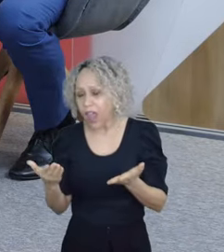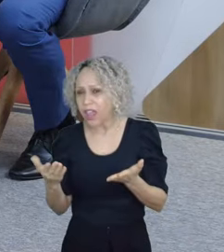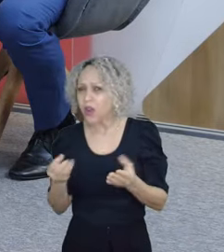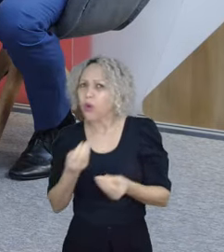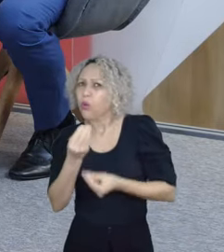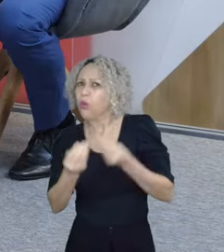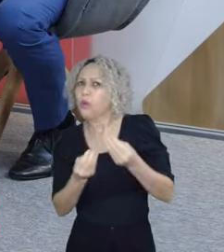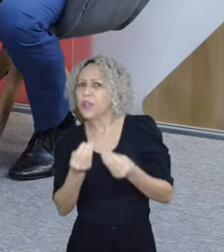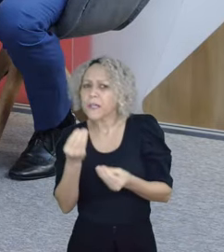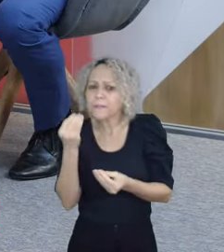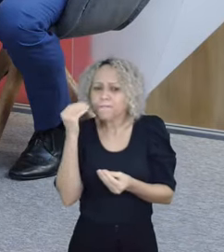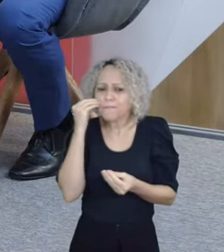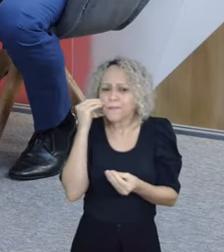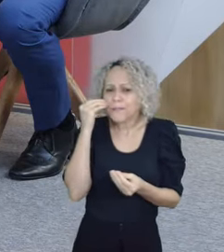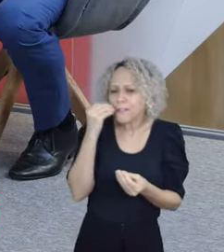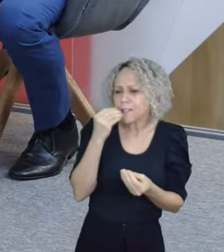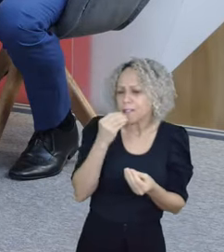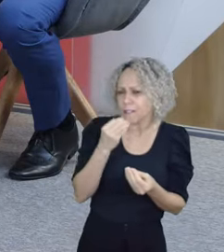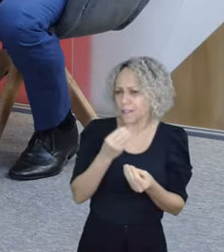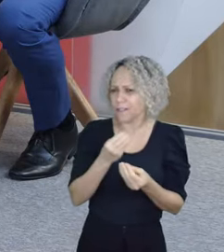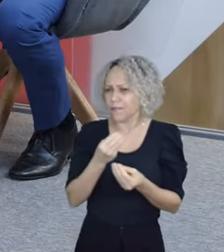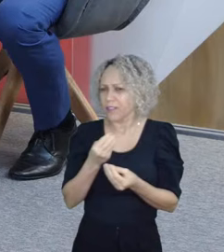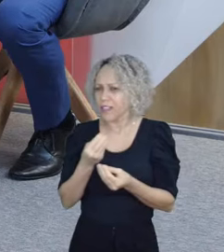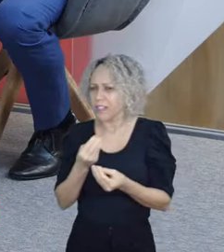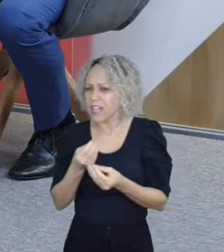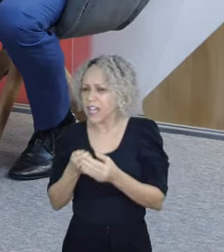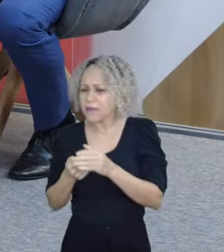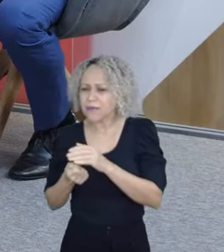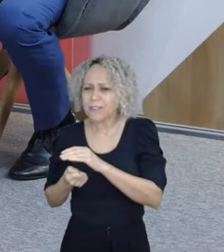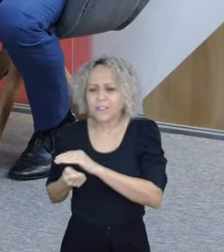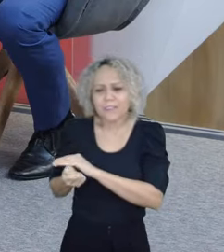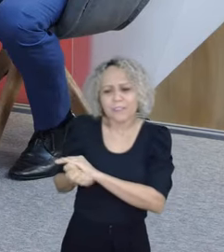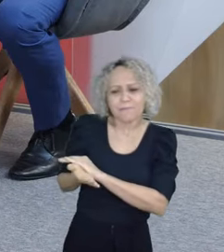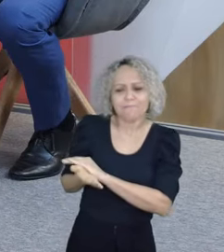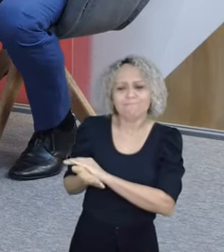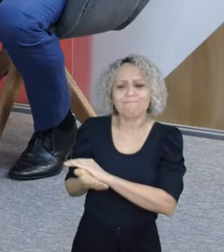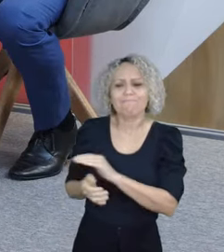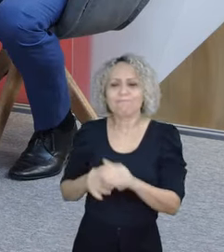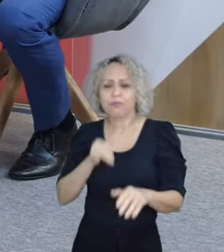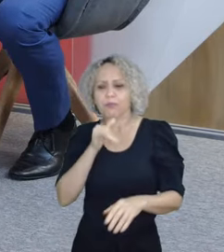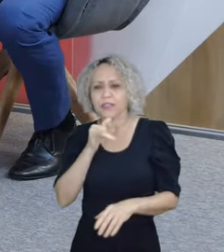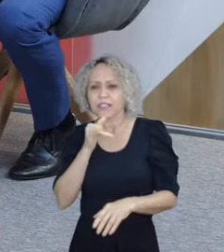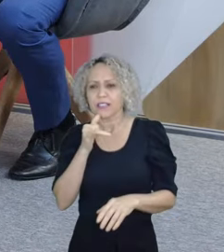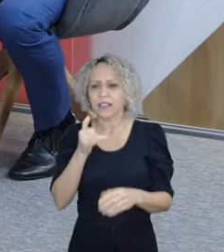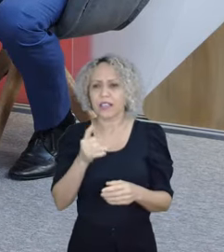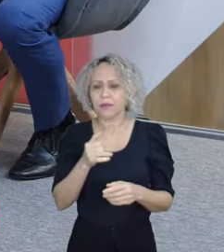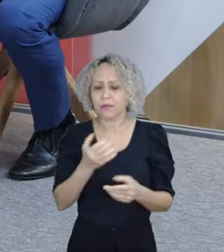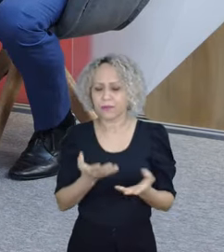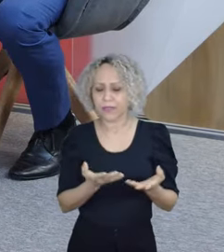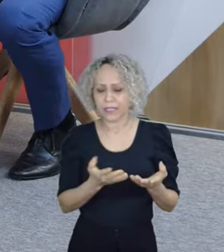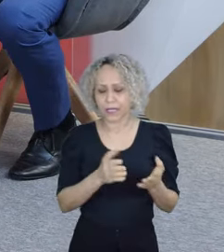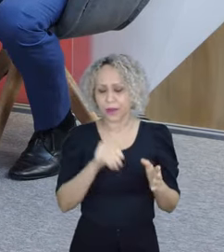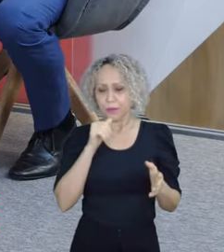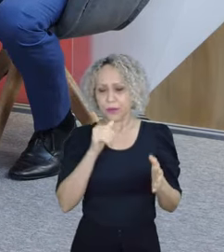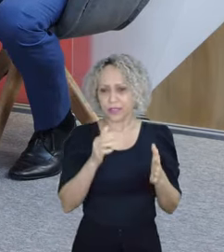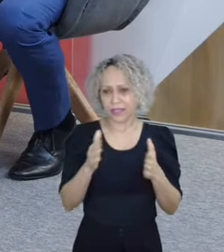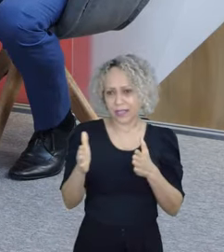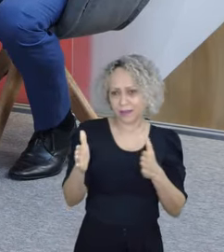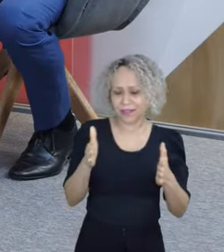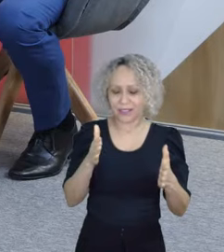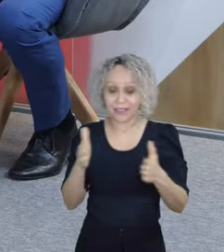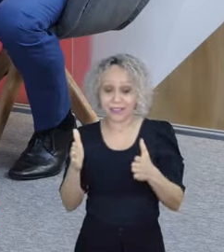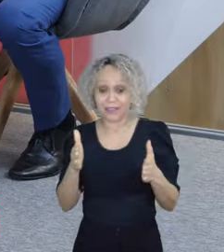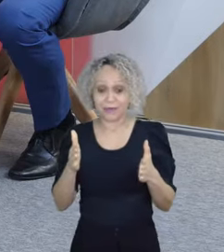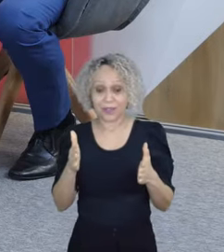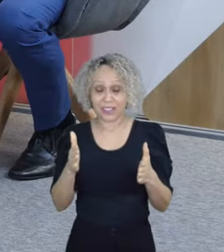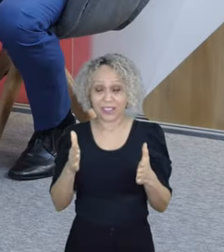esse oportunismo, né, vamos chamar de oportunismo mesmo, você mudar de domicílio eleitoral diante de um processo de cassação do seu companheiro, né? Como é